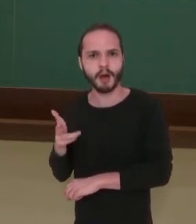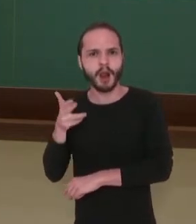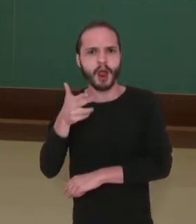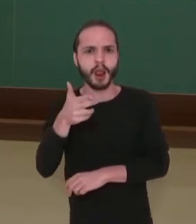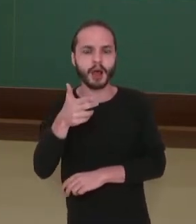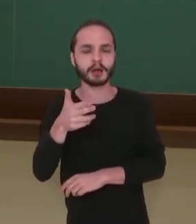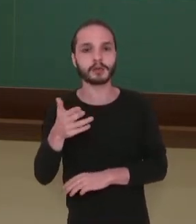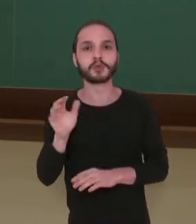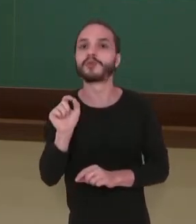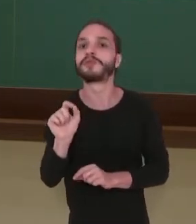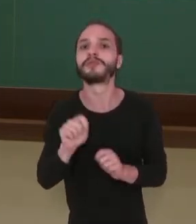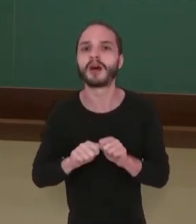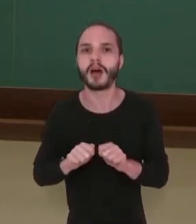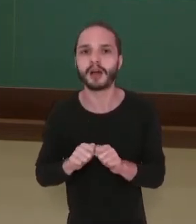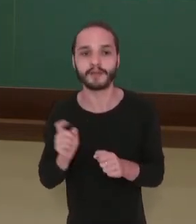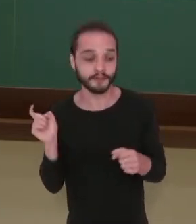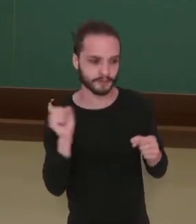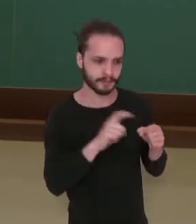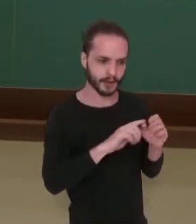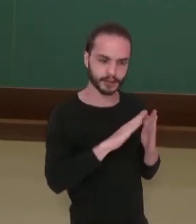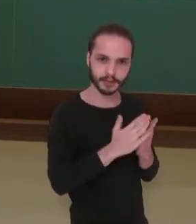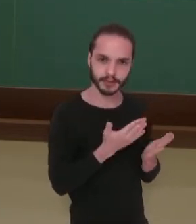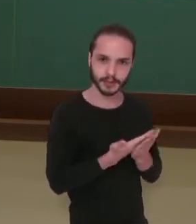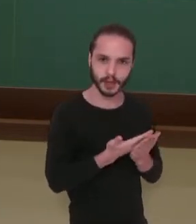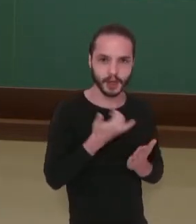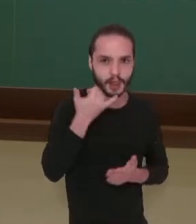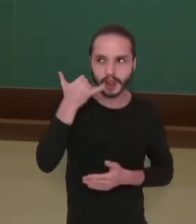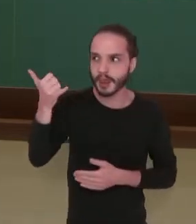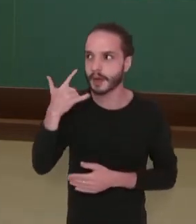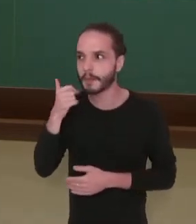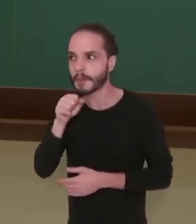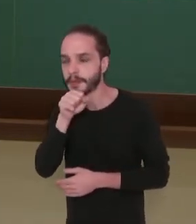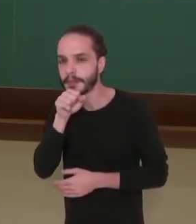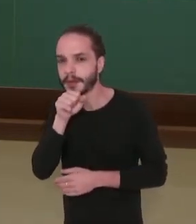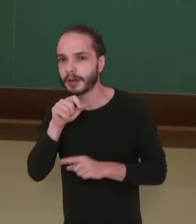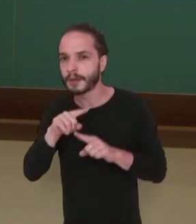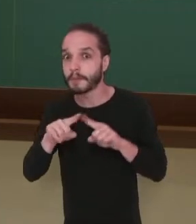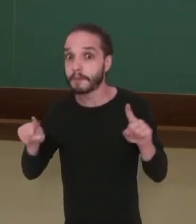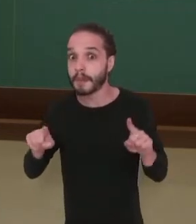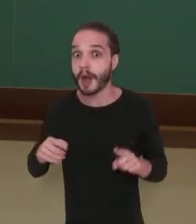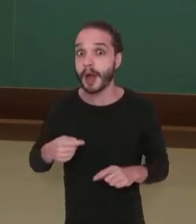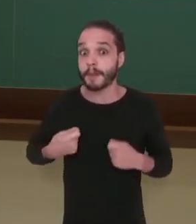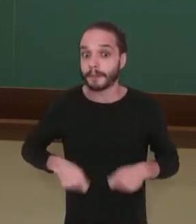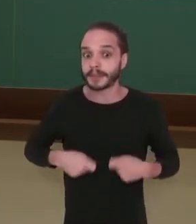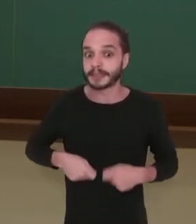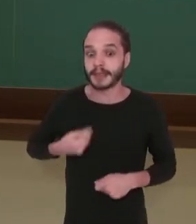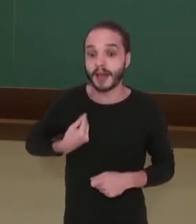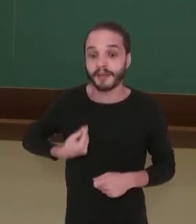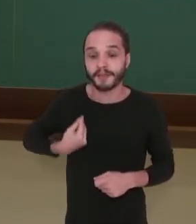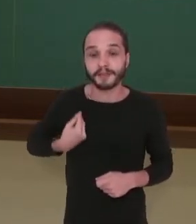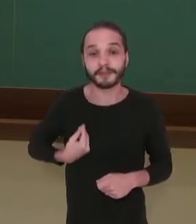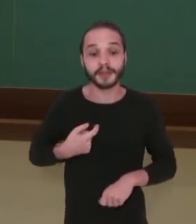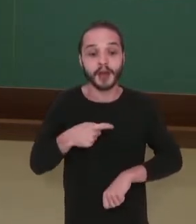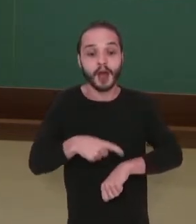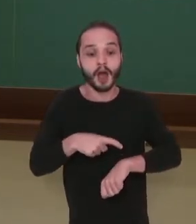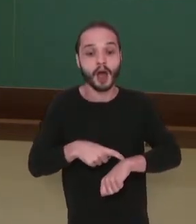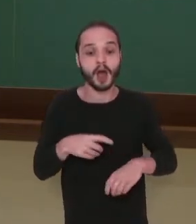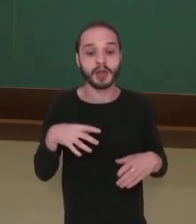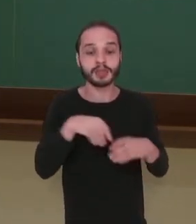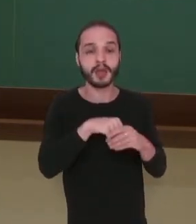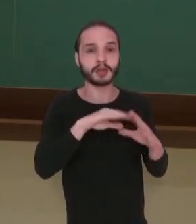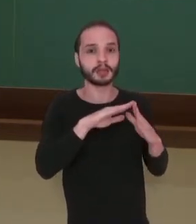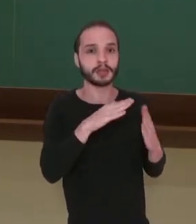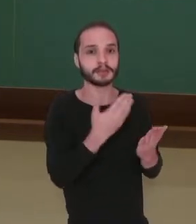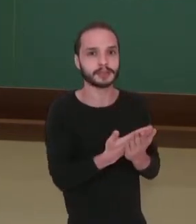eles devem fazer? Voltar para a escola? Ligar para os pais? Mas era para eles estarem na escola. Vão ligar para o pai reclamando que eles